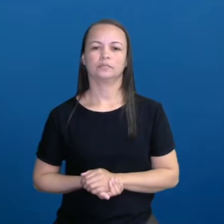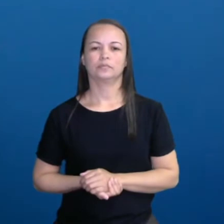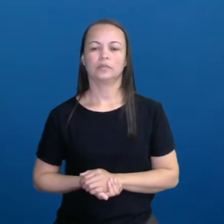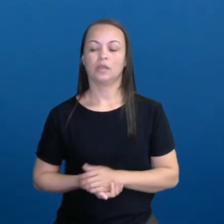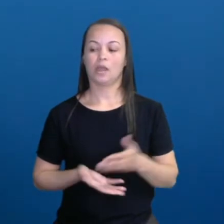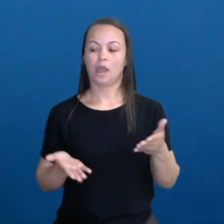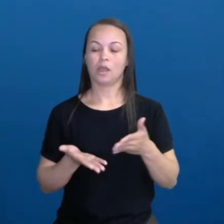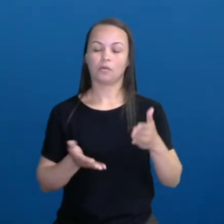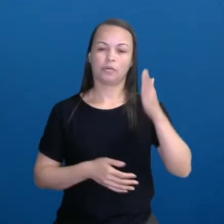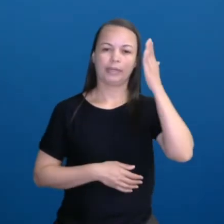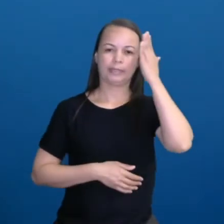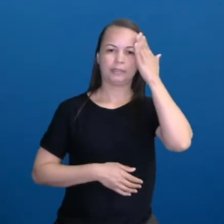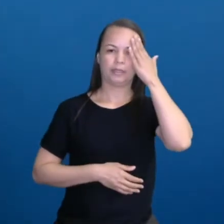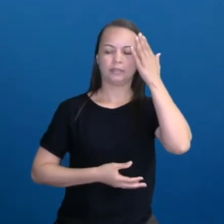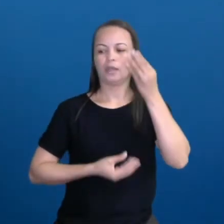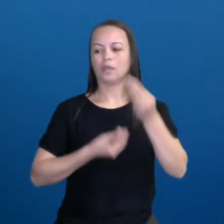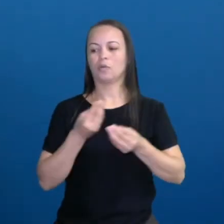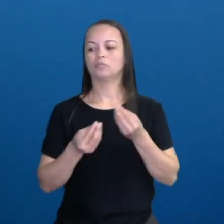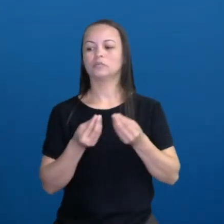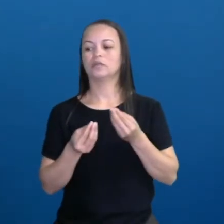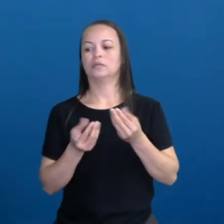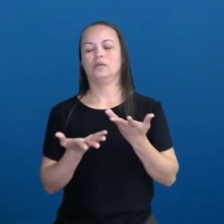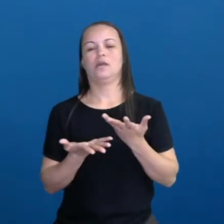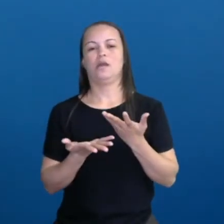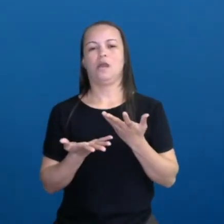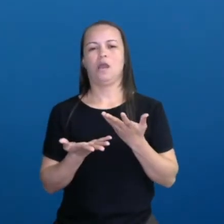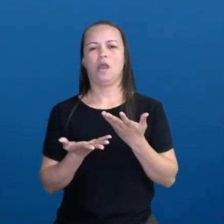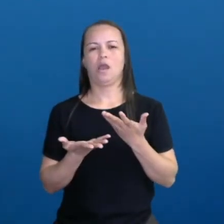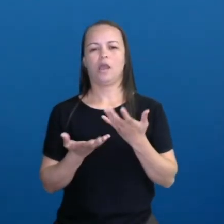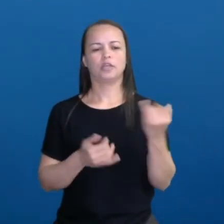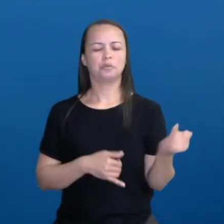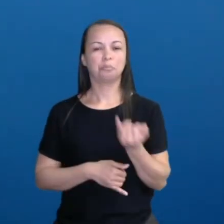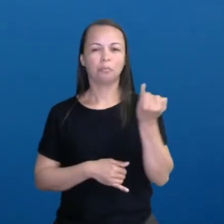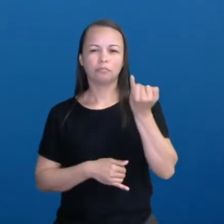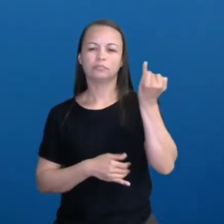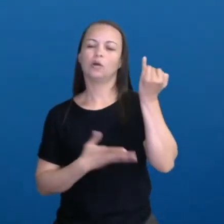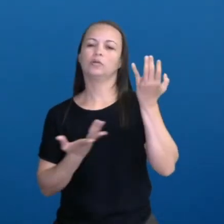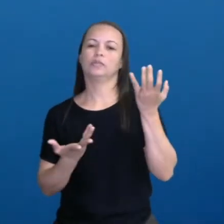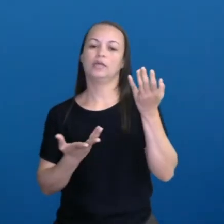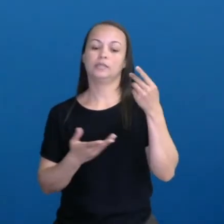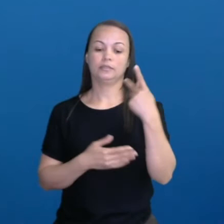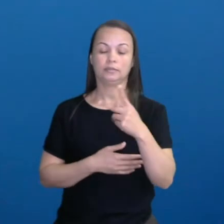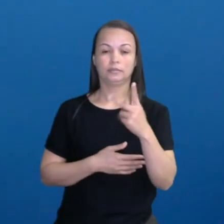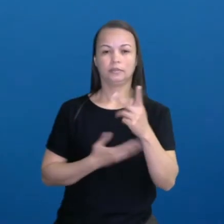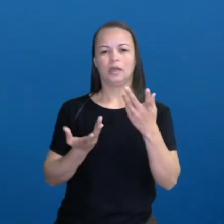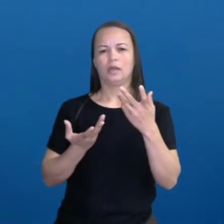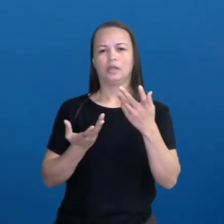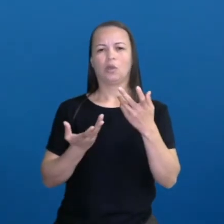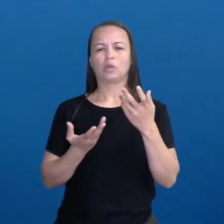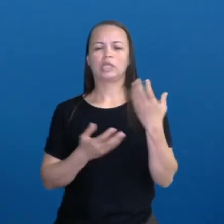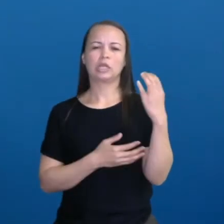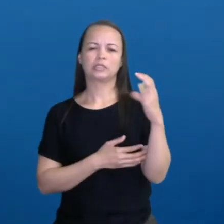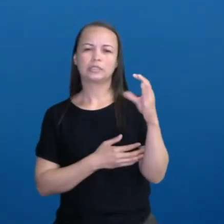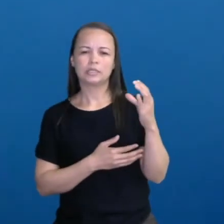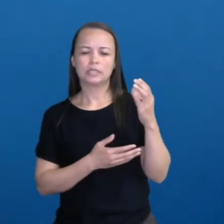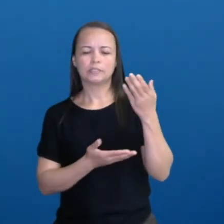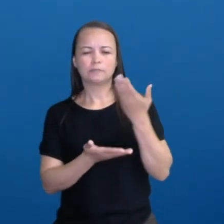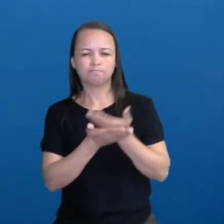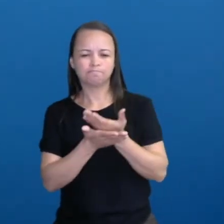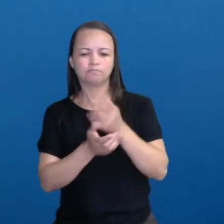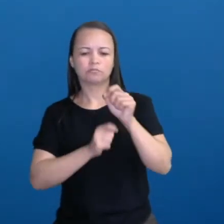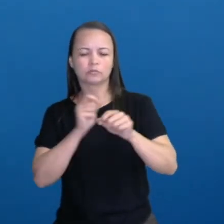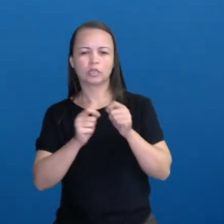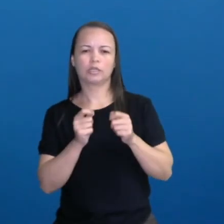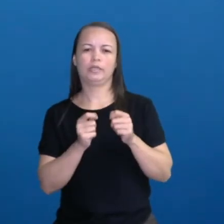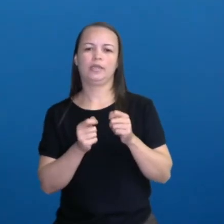gente agora entender qual seria hoje a verdadeira função, ou a função que hoje a ciência declara com muita tranquilidade que o apêndice tem, que é importantíssimo